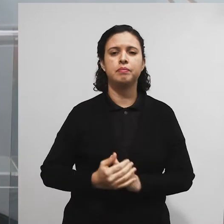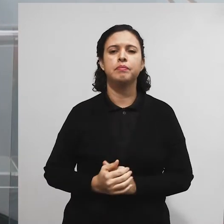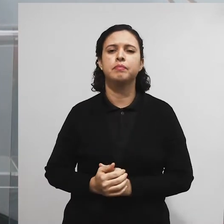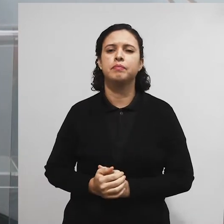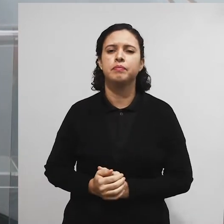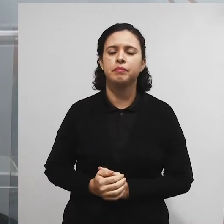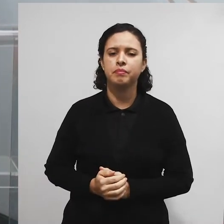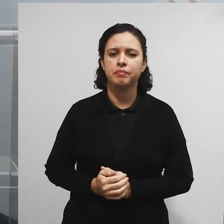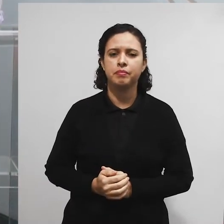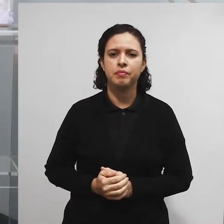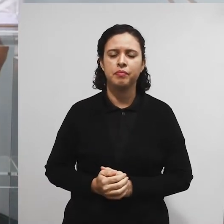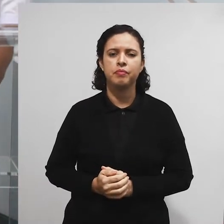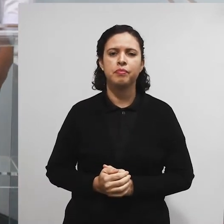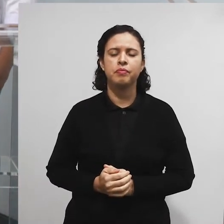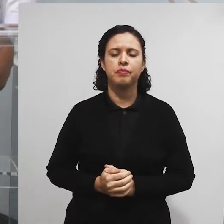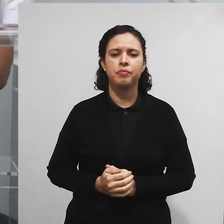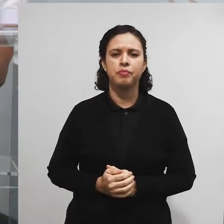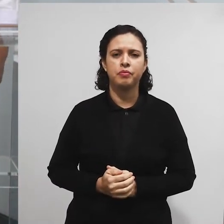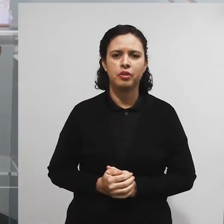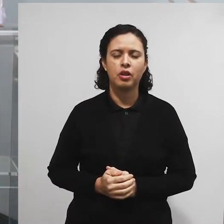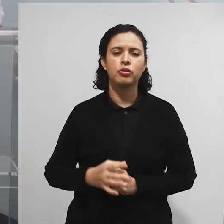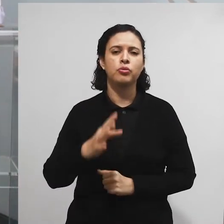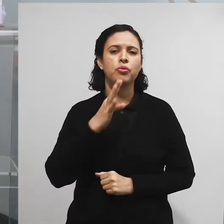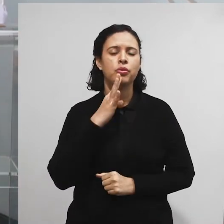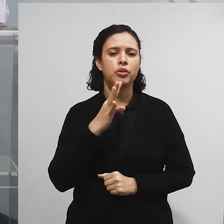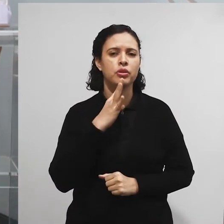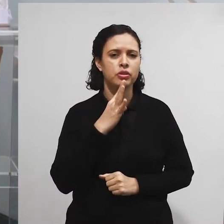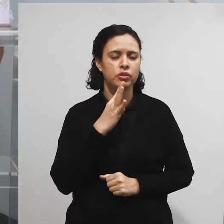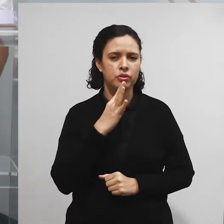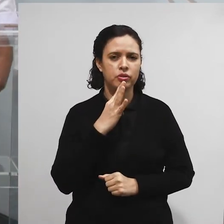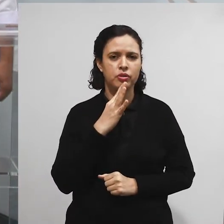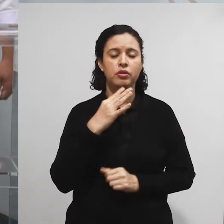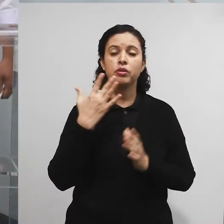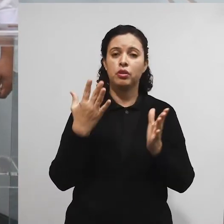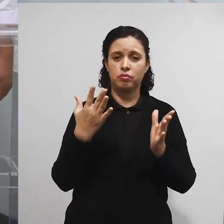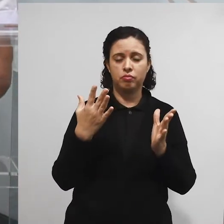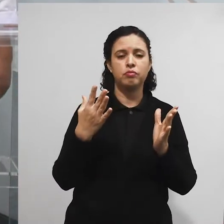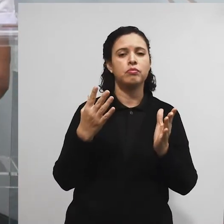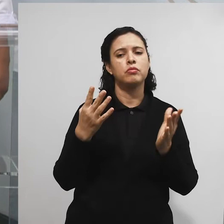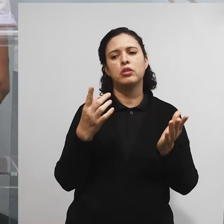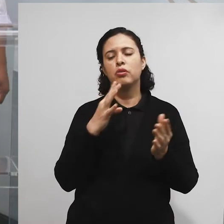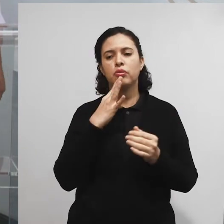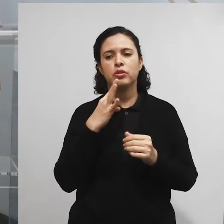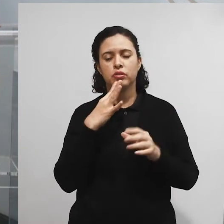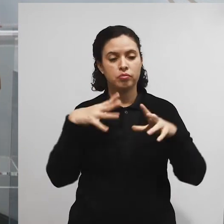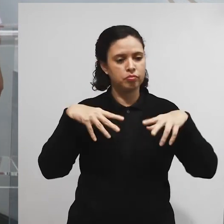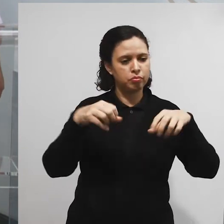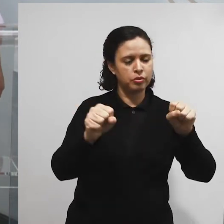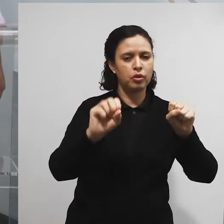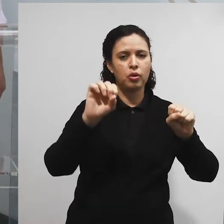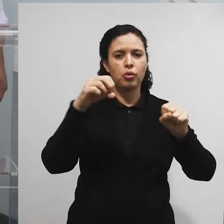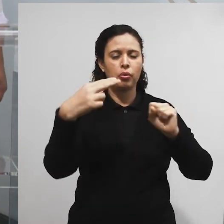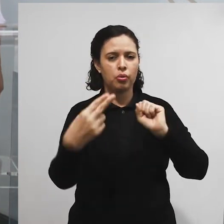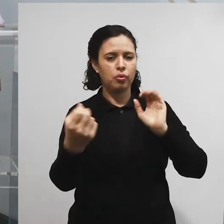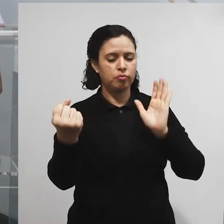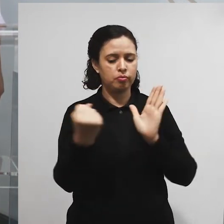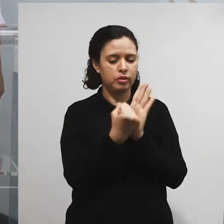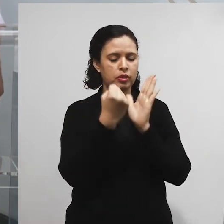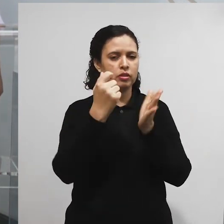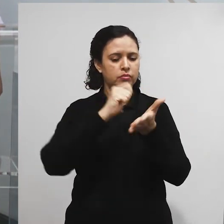bem, nesse aspecto de conhecer para dominar ou de registro